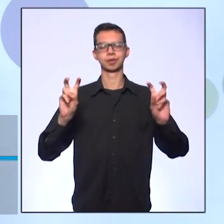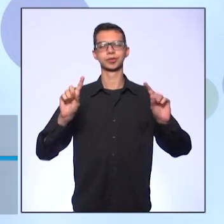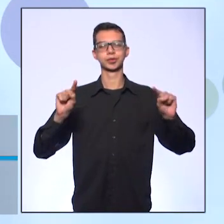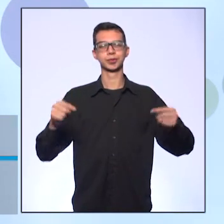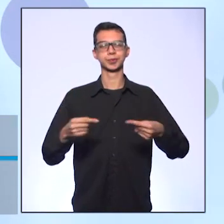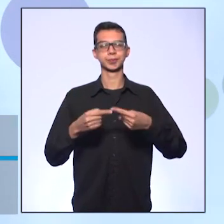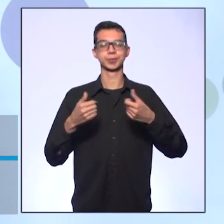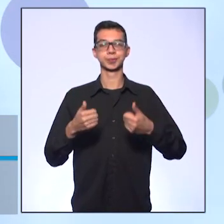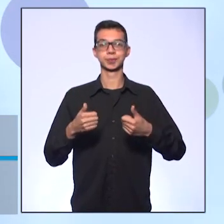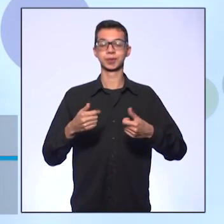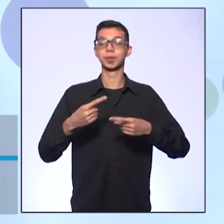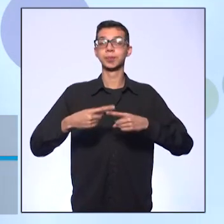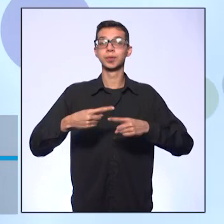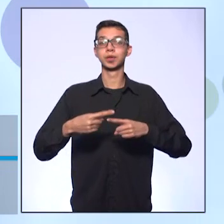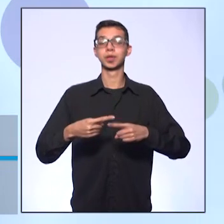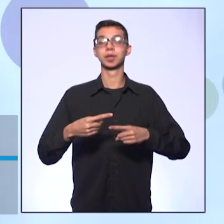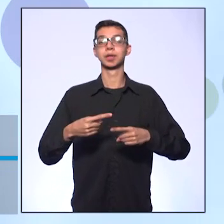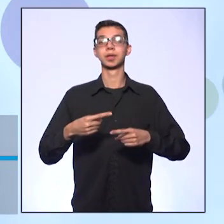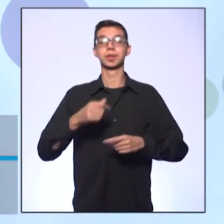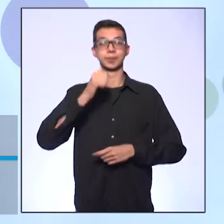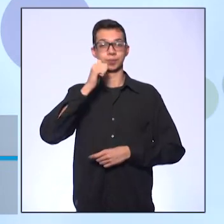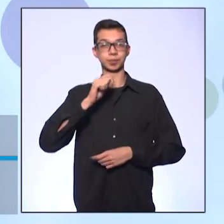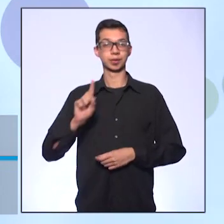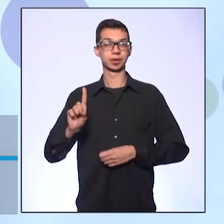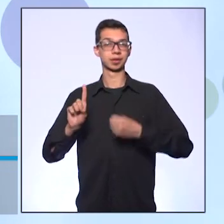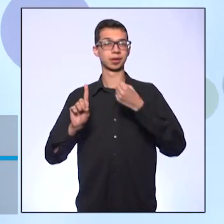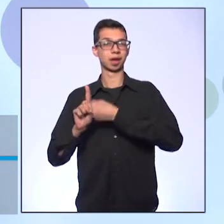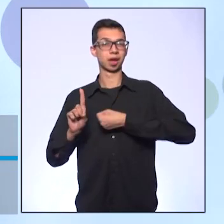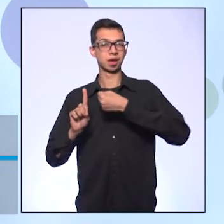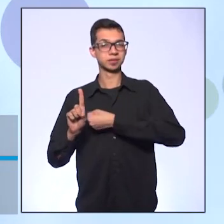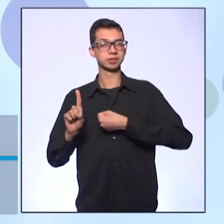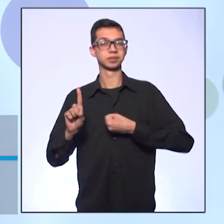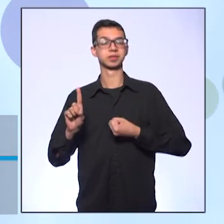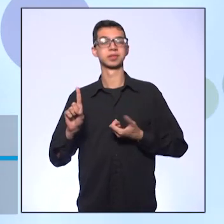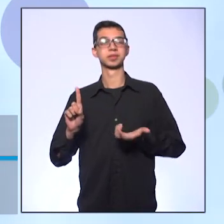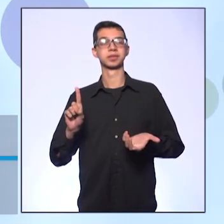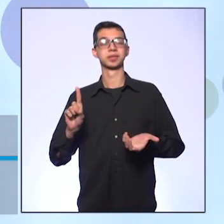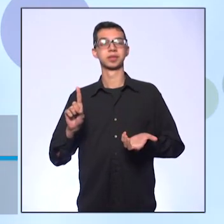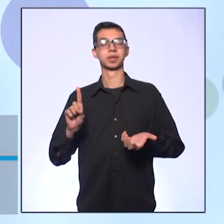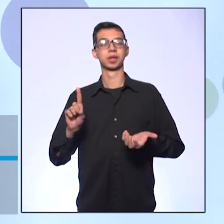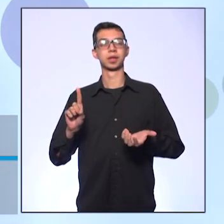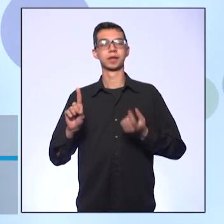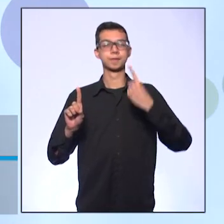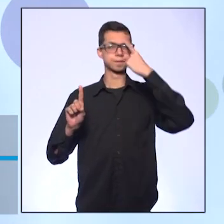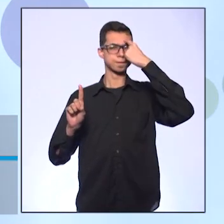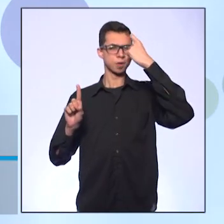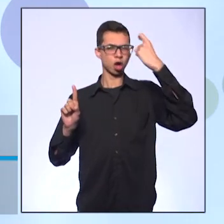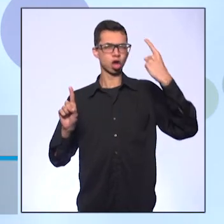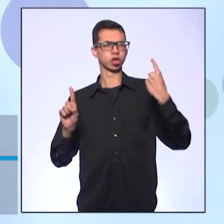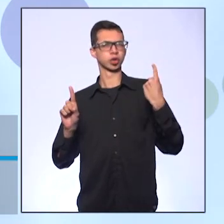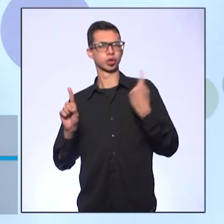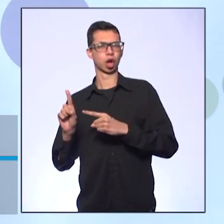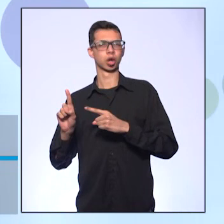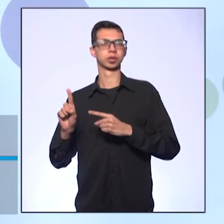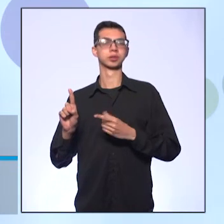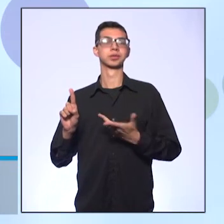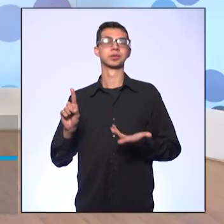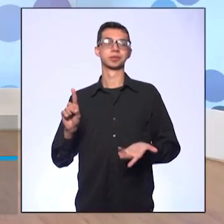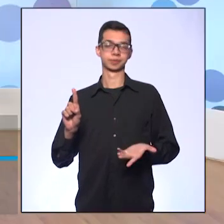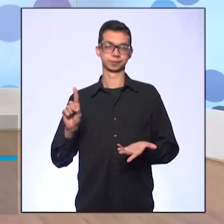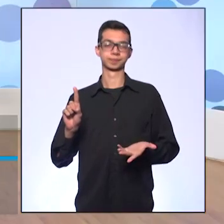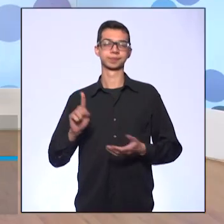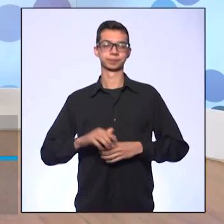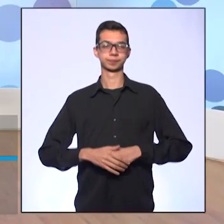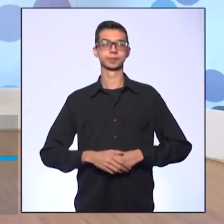A possibilidade de agressão, de violência, né? Fica muito mais próximo, né? Então A nós temos que Mirelle